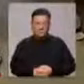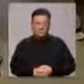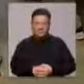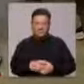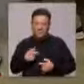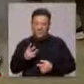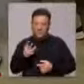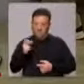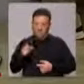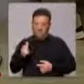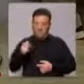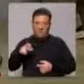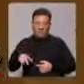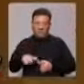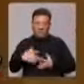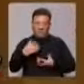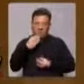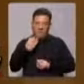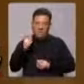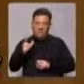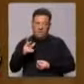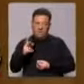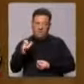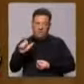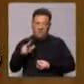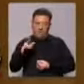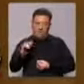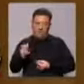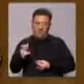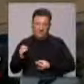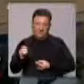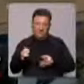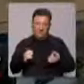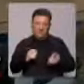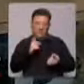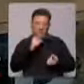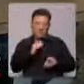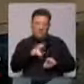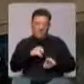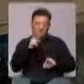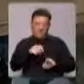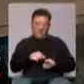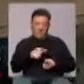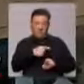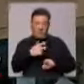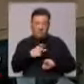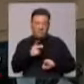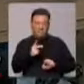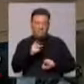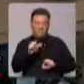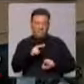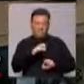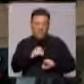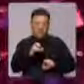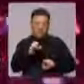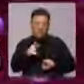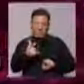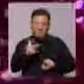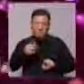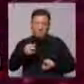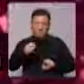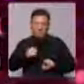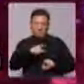Wagner tem as grandiosas Valquírias, Joana Vasconcelos também. Agora supera-se com a Valquíria Octopus para Macau.